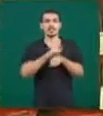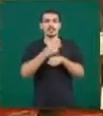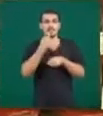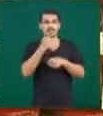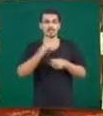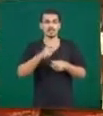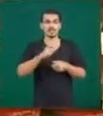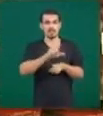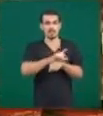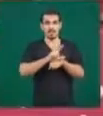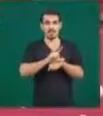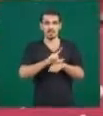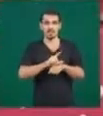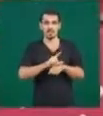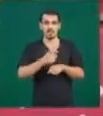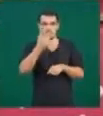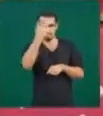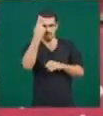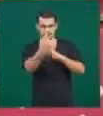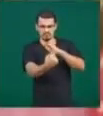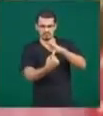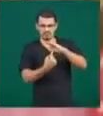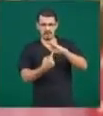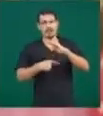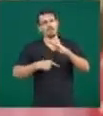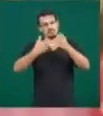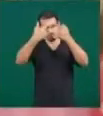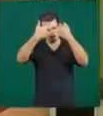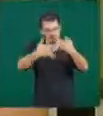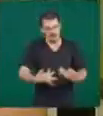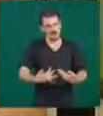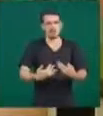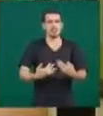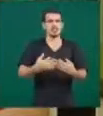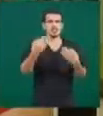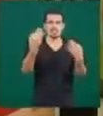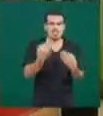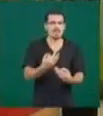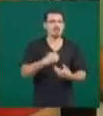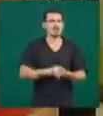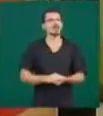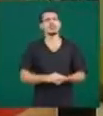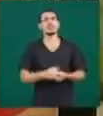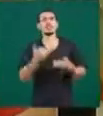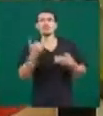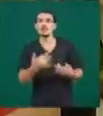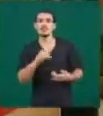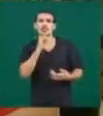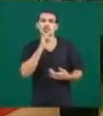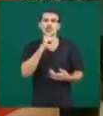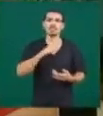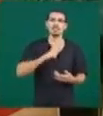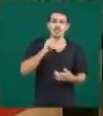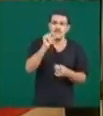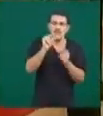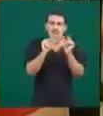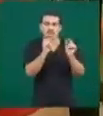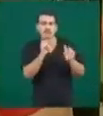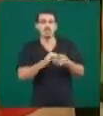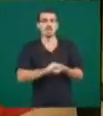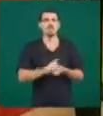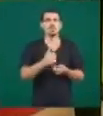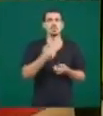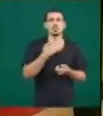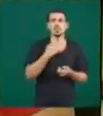a orientação, principalmente quanto à faixa etária recomendada. A gente sempre orienta que tem peças pequenas, que não é